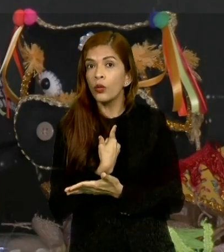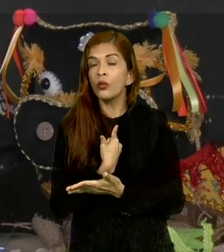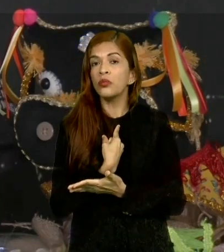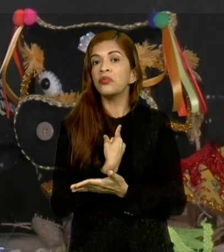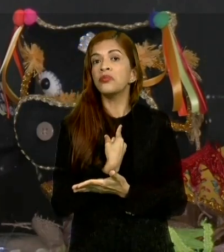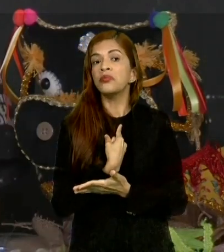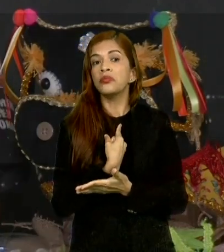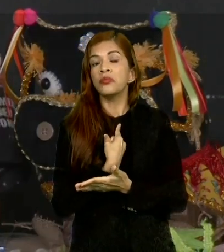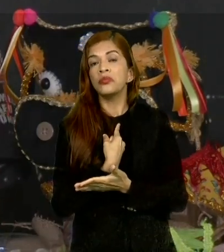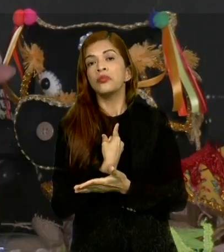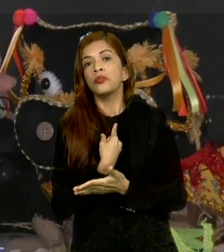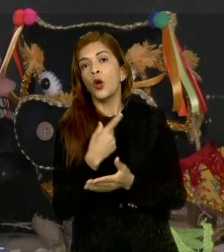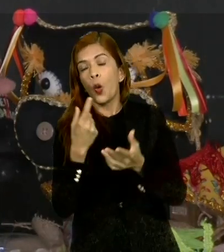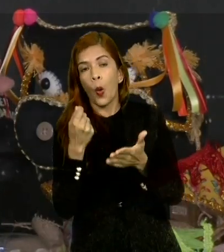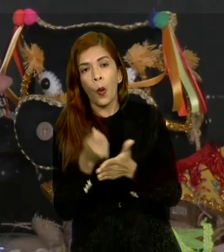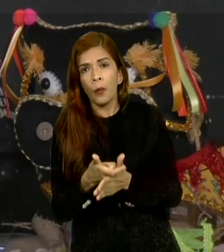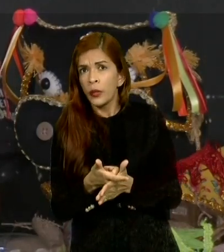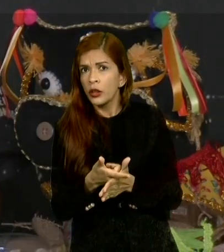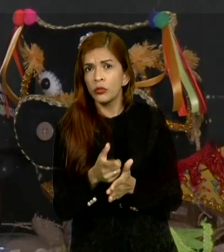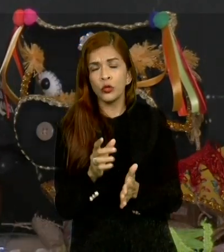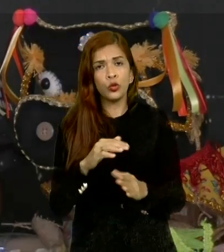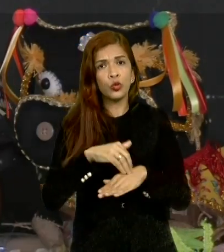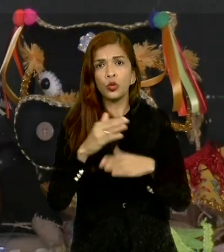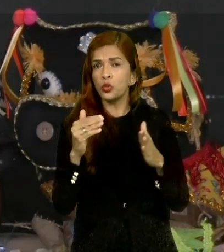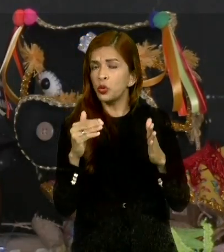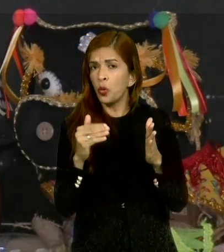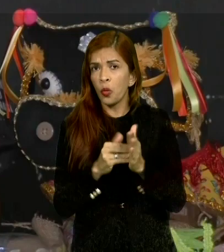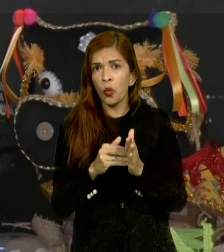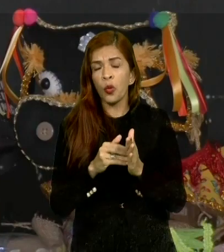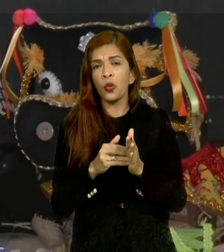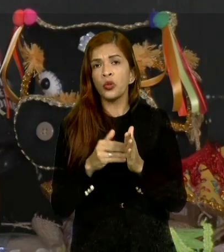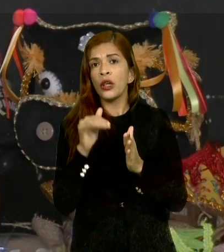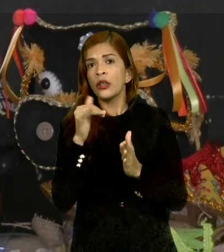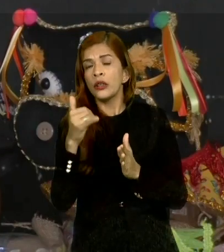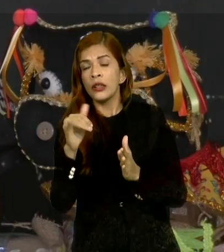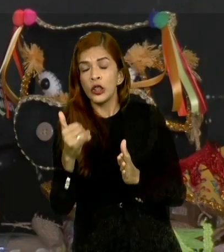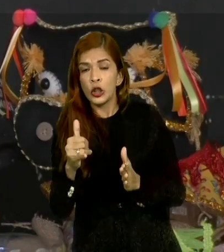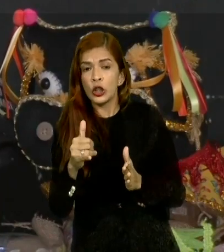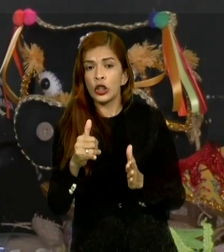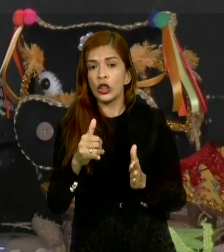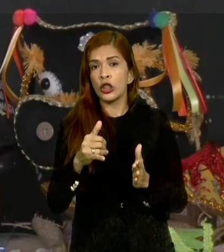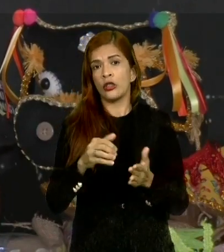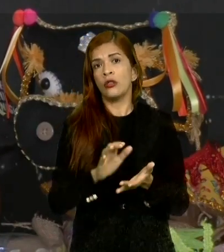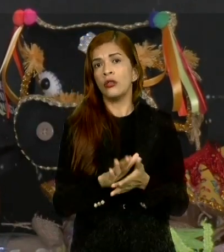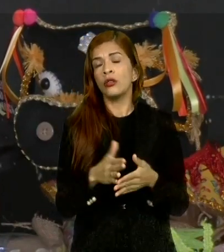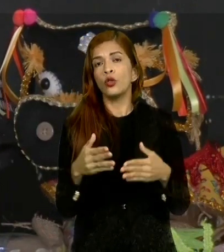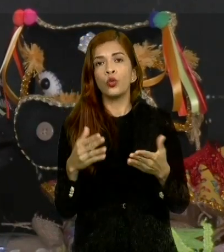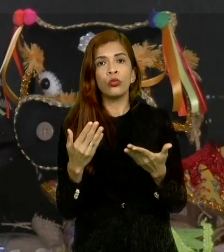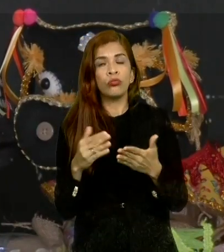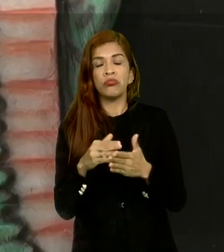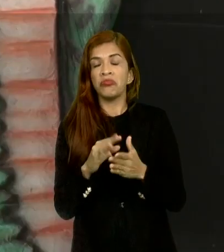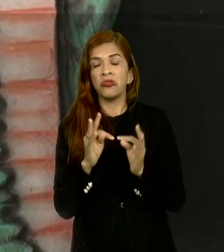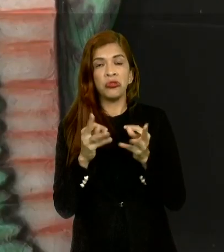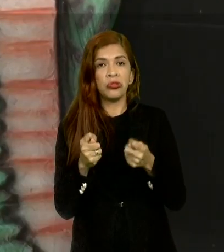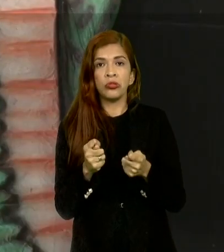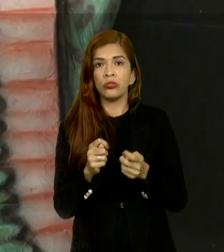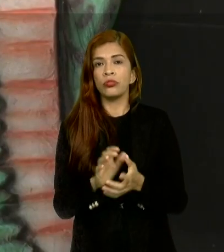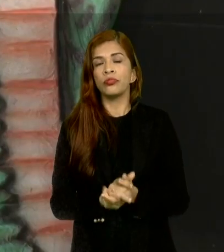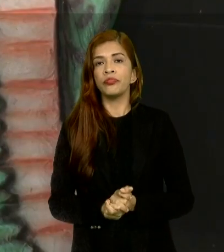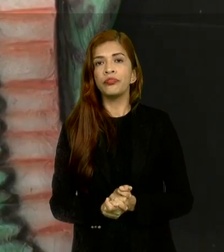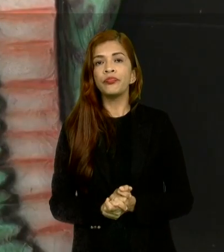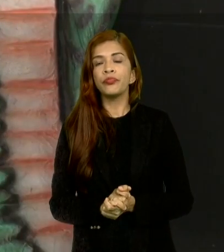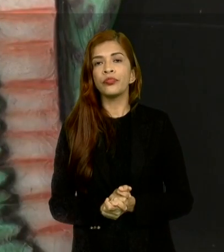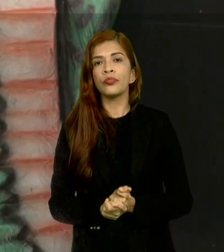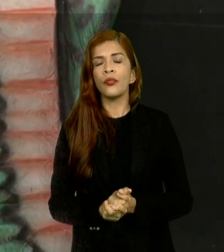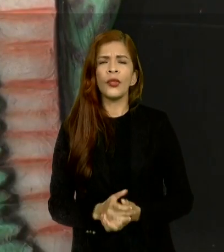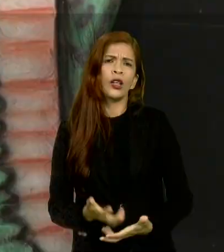loja, desde o pagamento da energia, a compra da sacola, e nós tiramos o plantão, não temos funcionário.